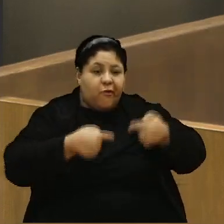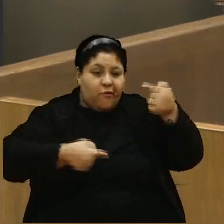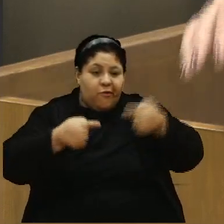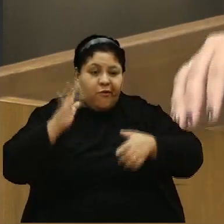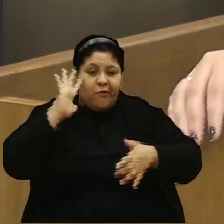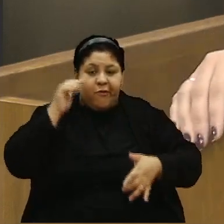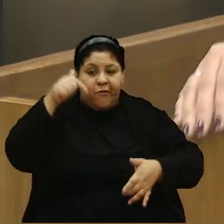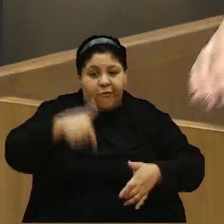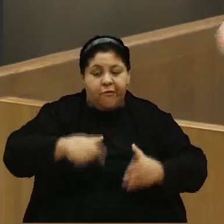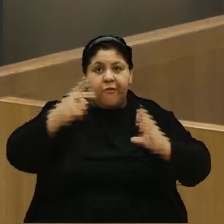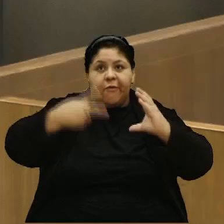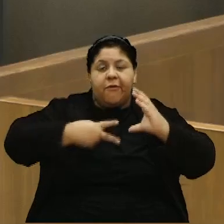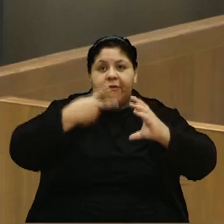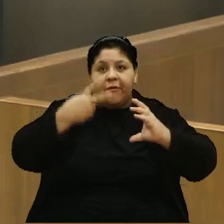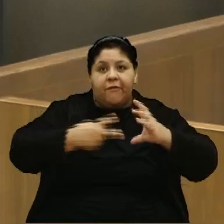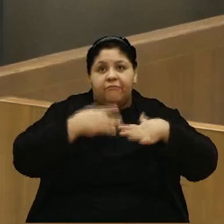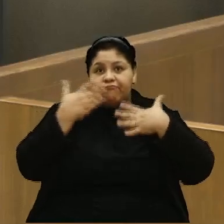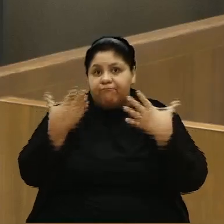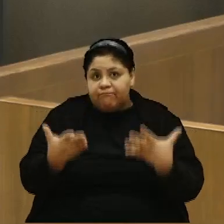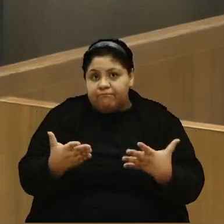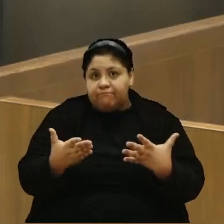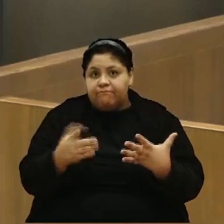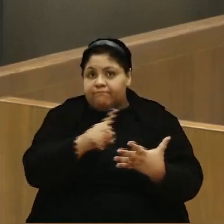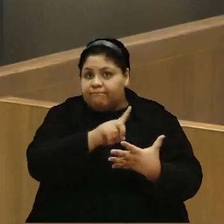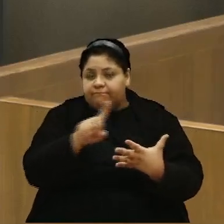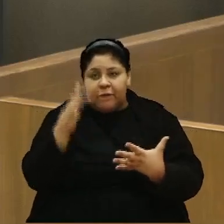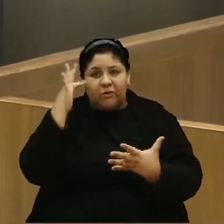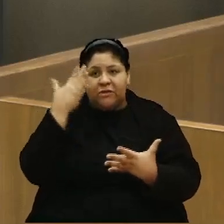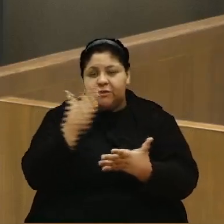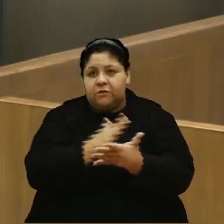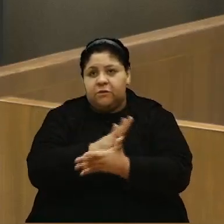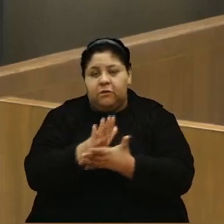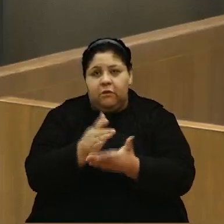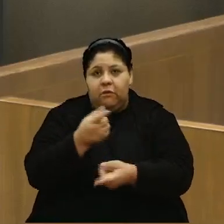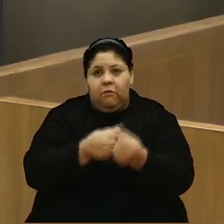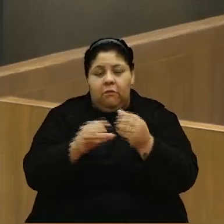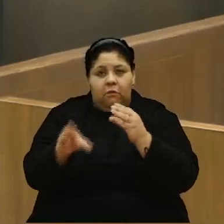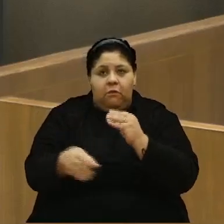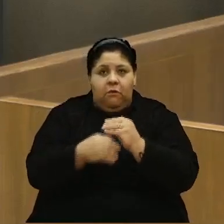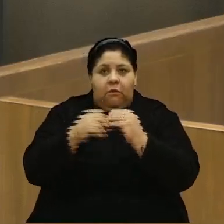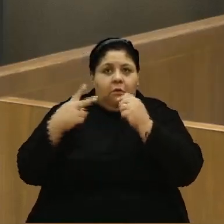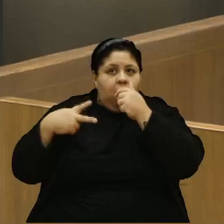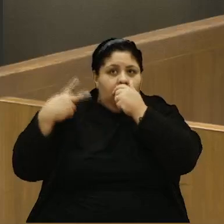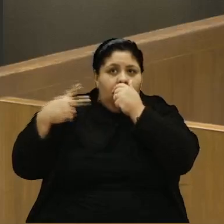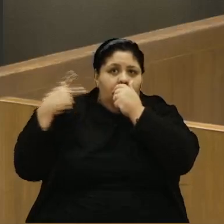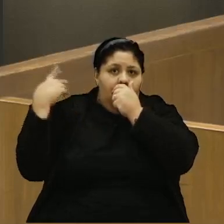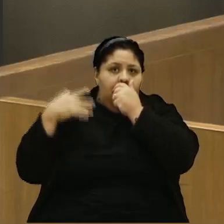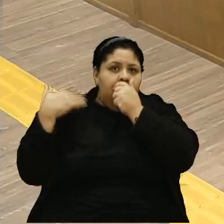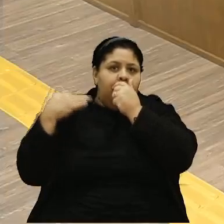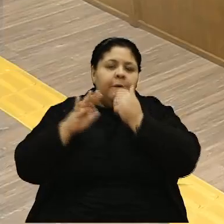aconteceu aqui na Câmara de Vereadores, porém, não está acontecendo na administração. Seu à parte, vereadora Andressa.